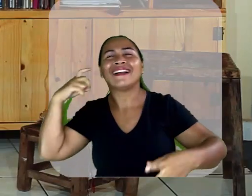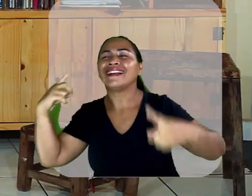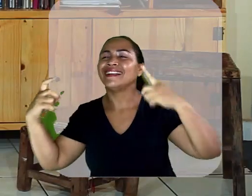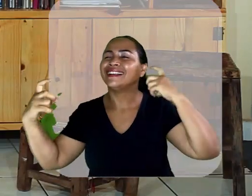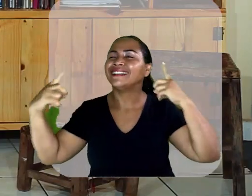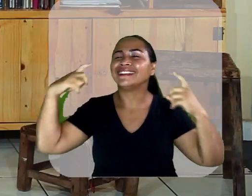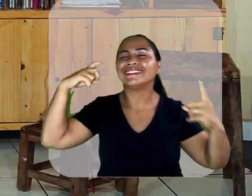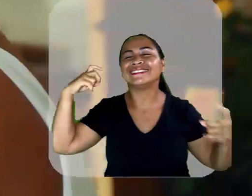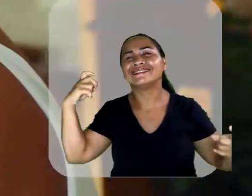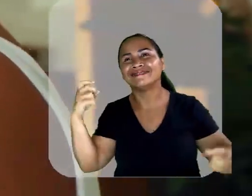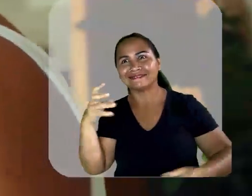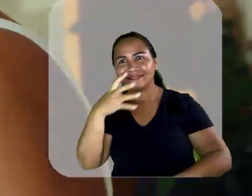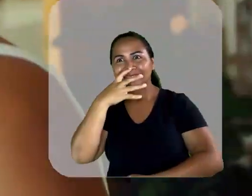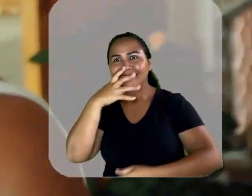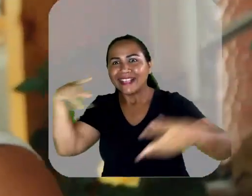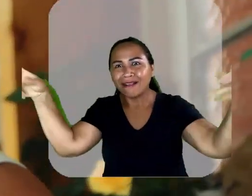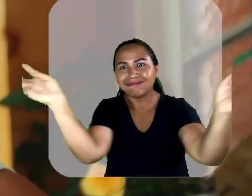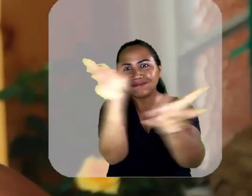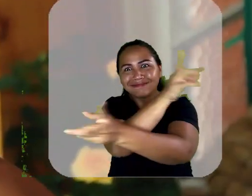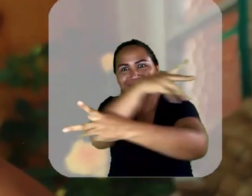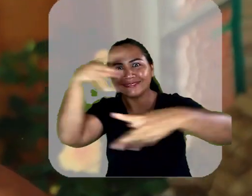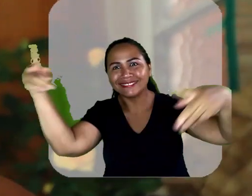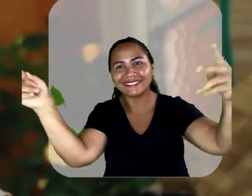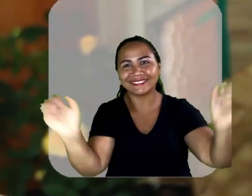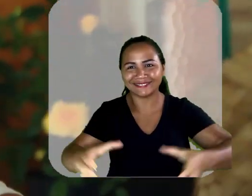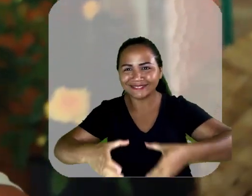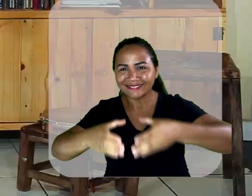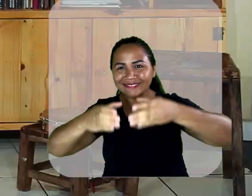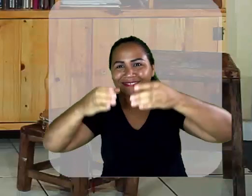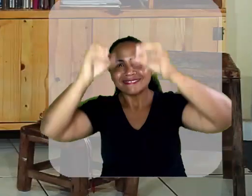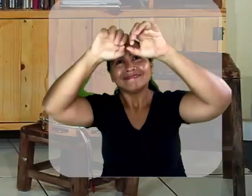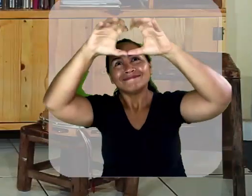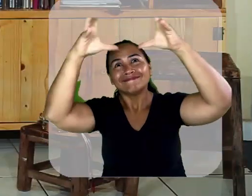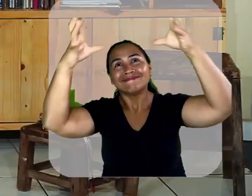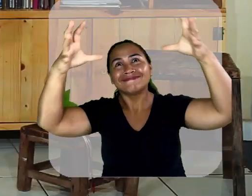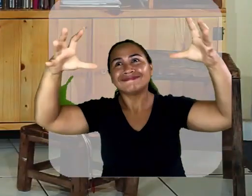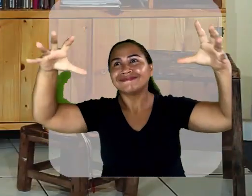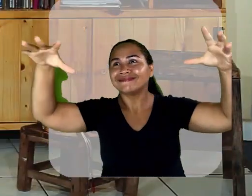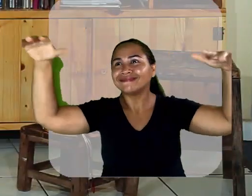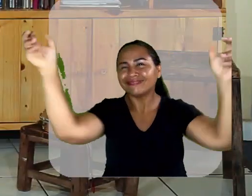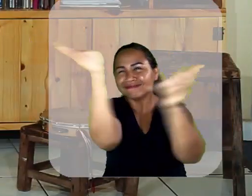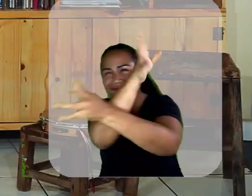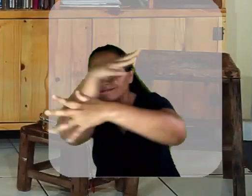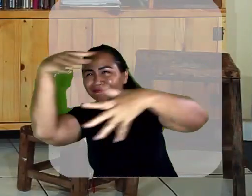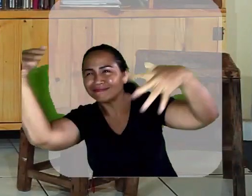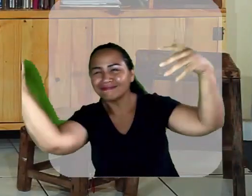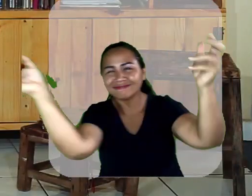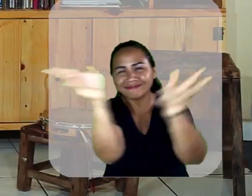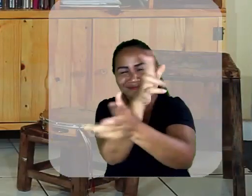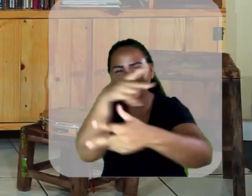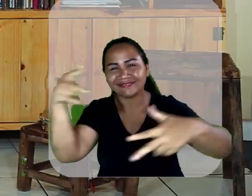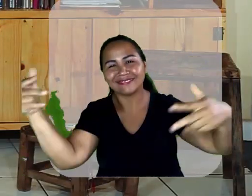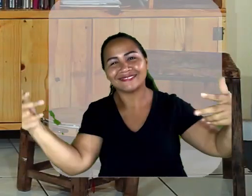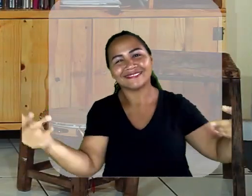o balanço das palmeiras. E se ninguém ouviu, eu quero com os meus versos rasteiros bem